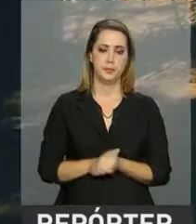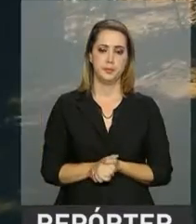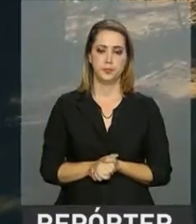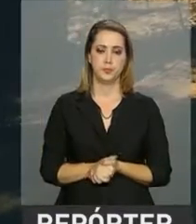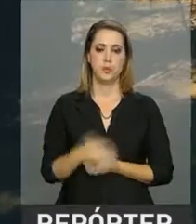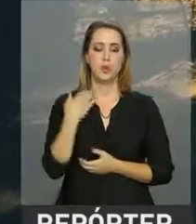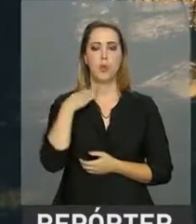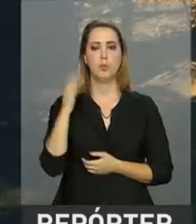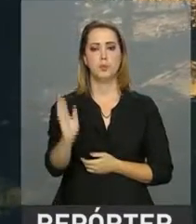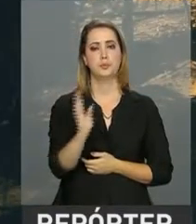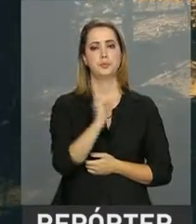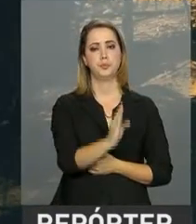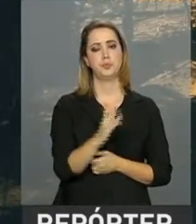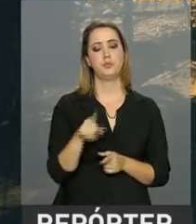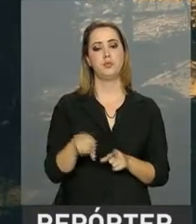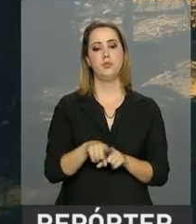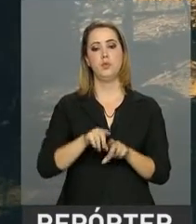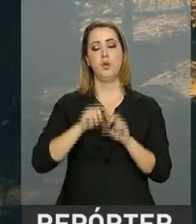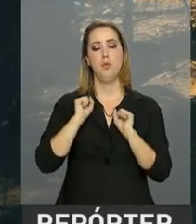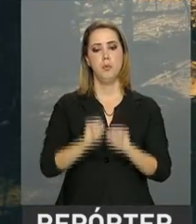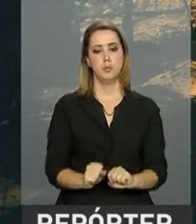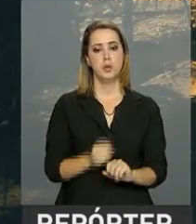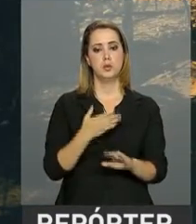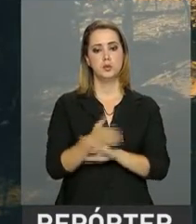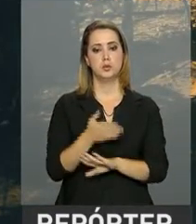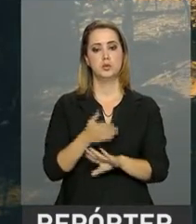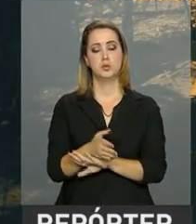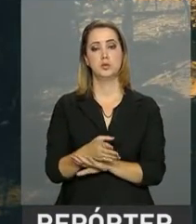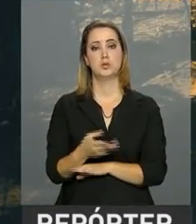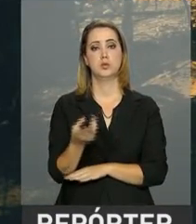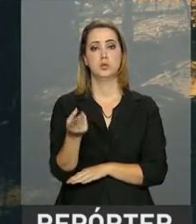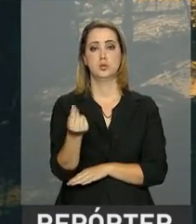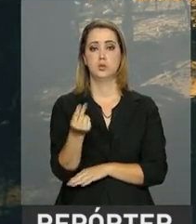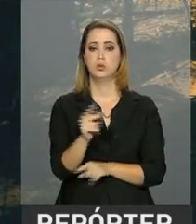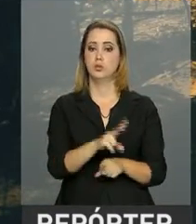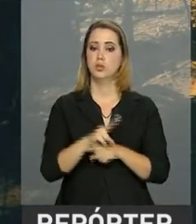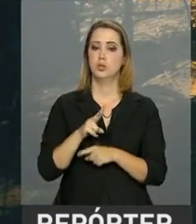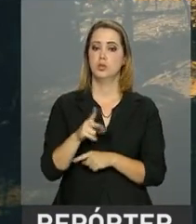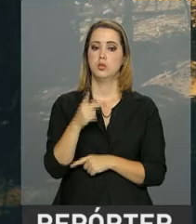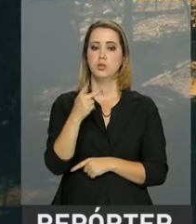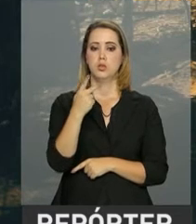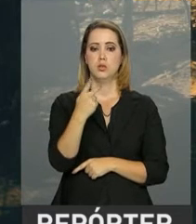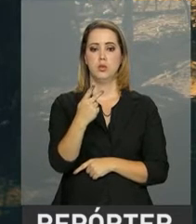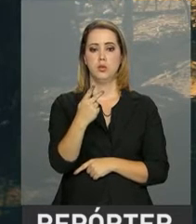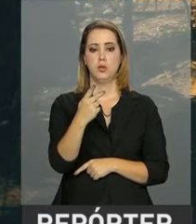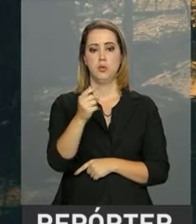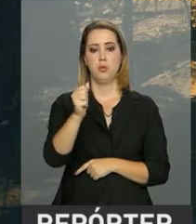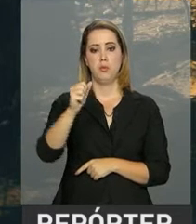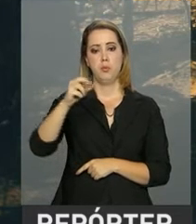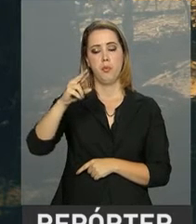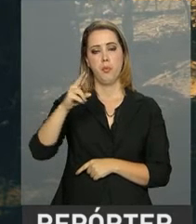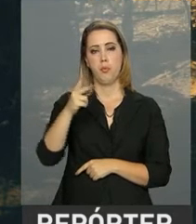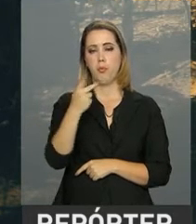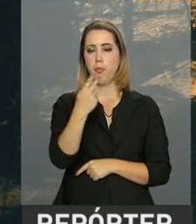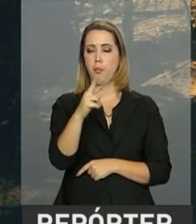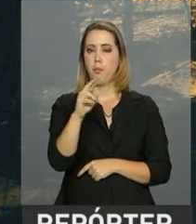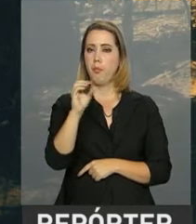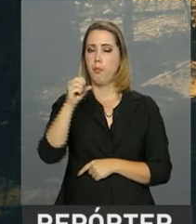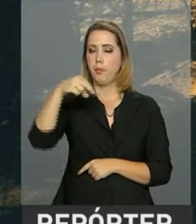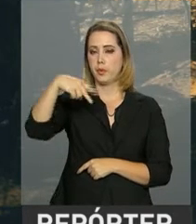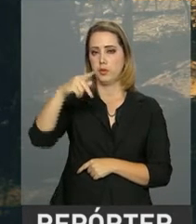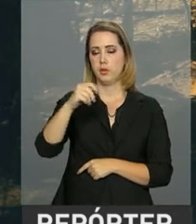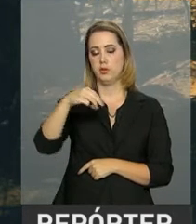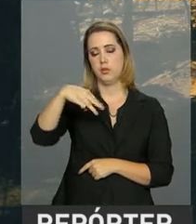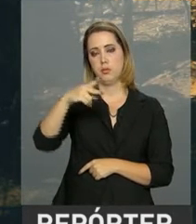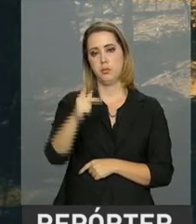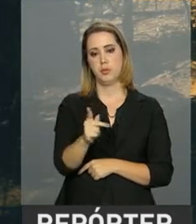No Banco do Brasil, os médios produtores podem acessar o crédito por meio do Programa Nacional de Apoio aos Médios Produtores Rurais,